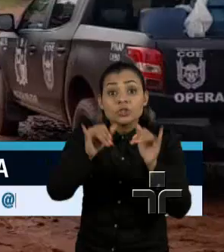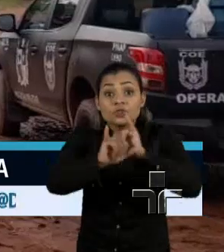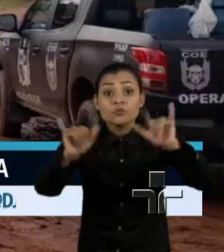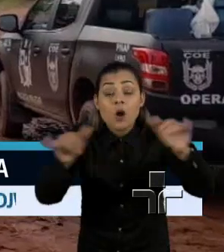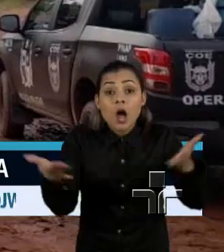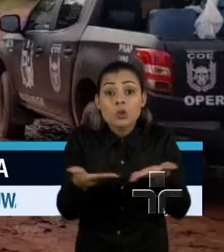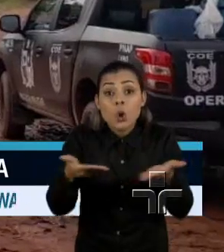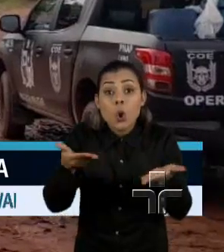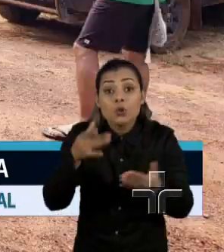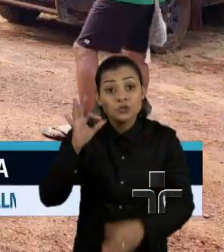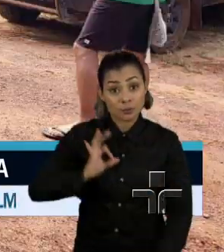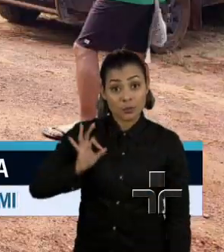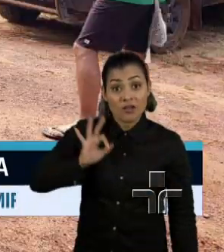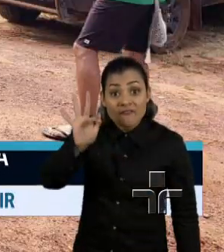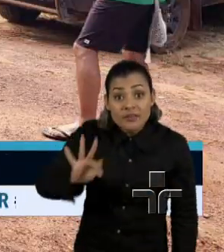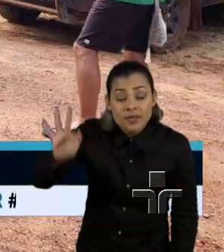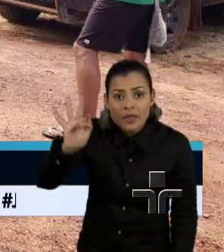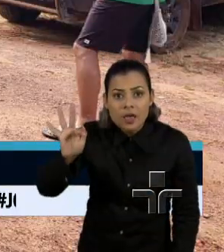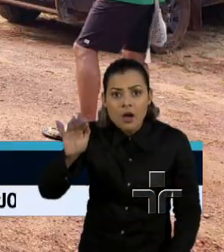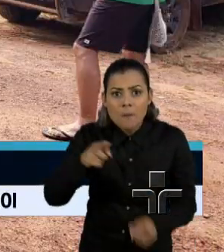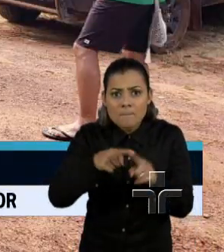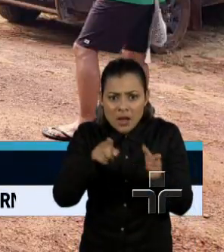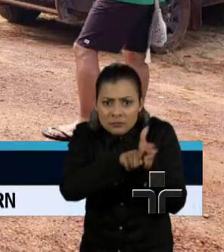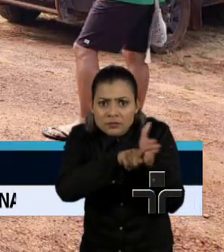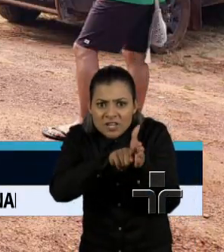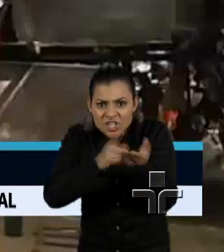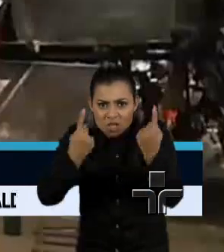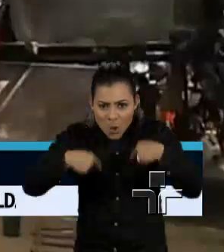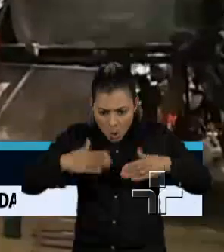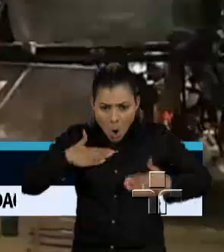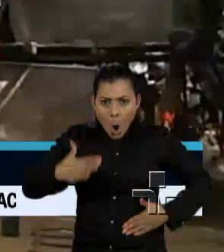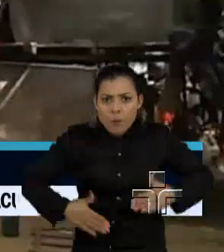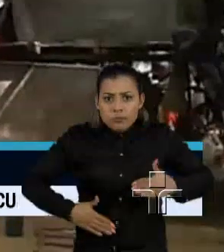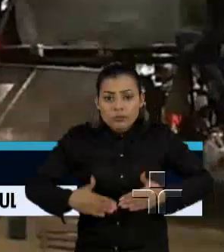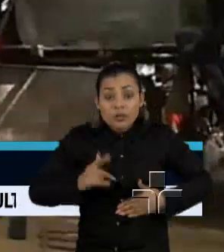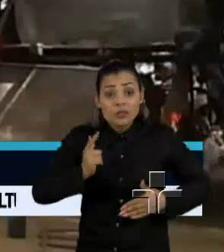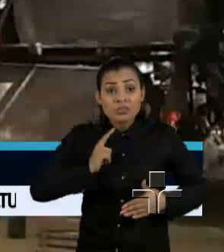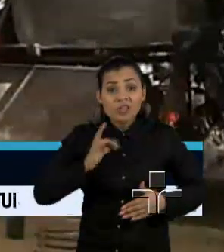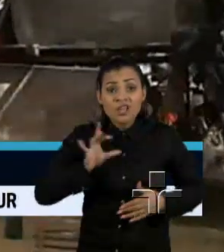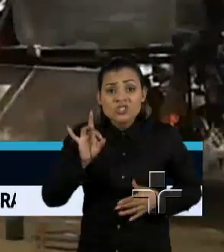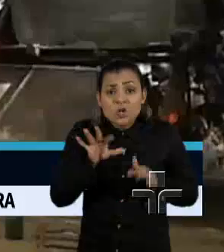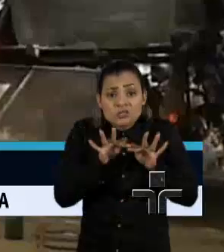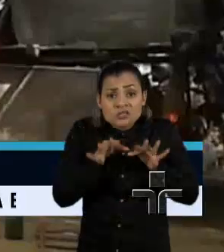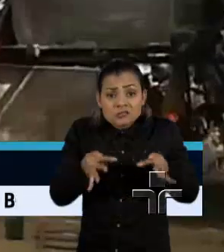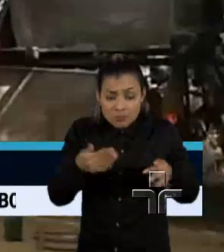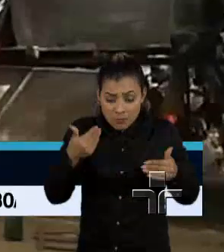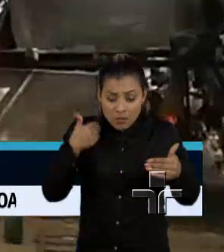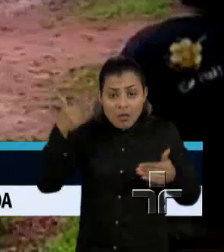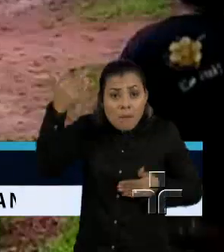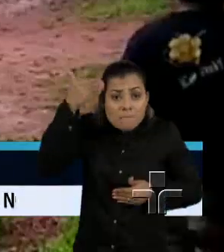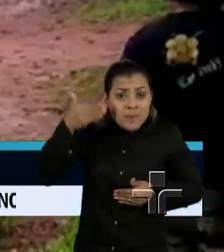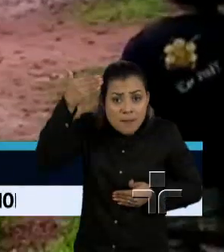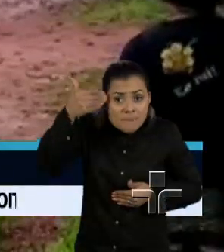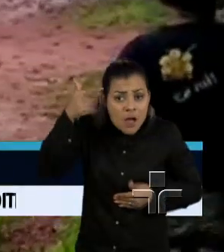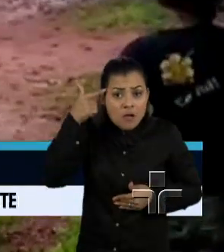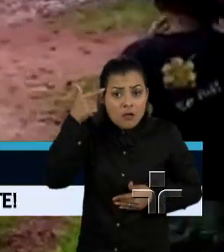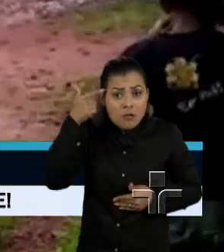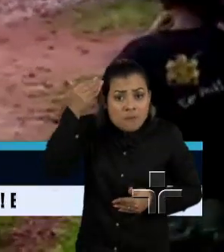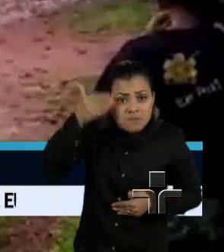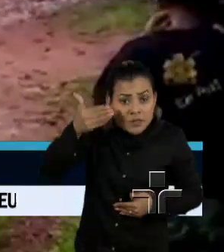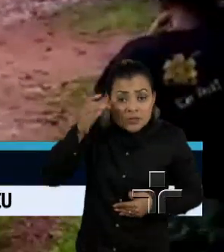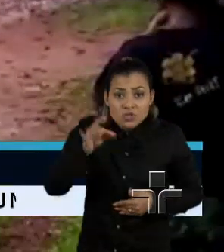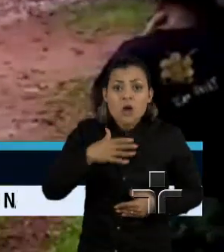pela Polícia Federal. Segundo os legistas, o corpo apenas tem uma lesão superficial na cabeça e não há sinais